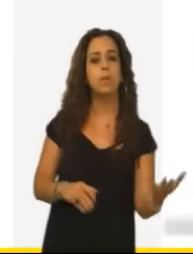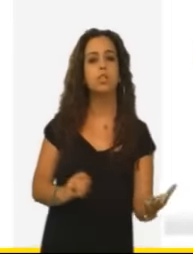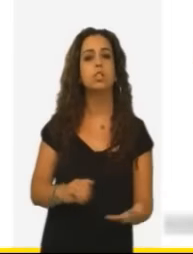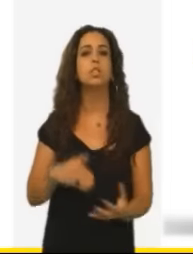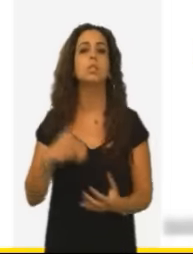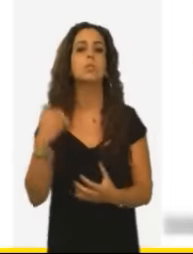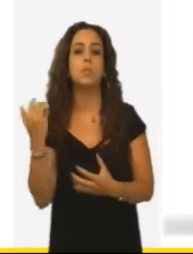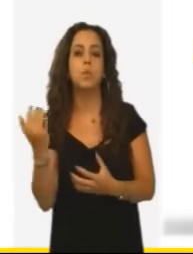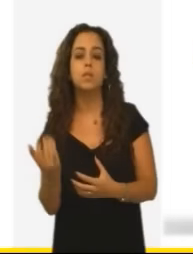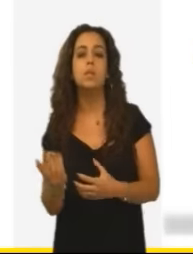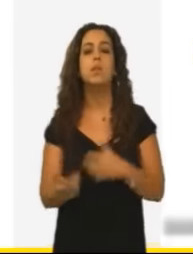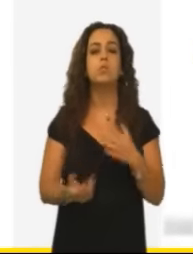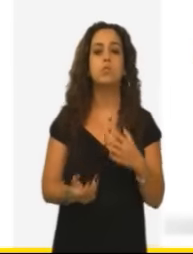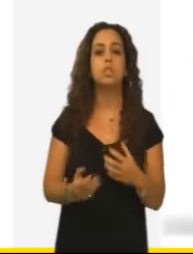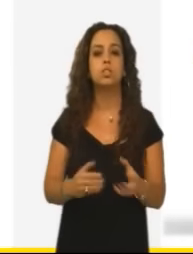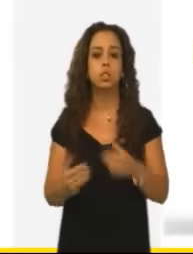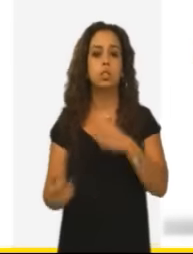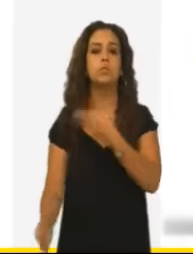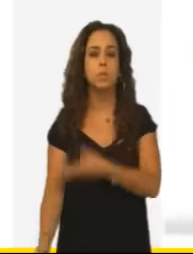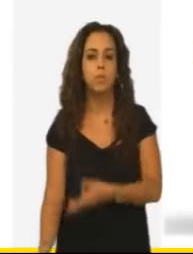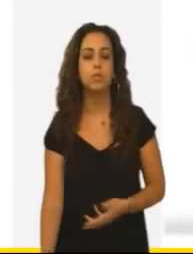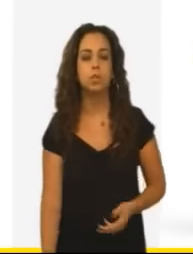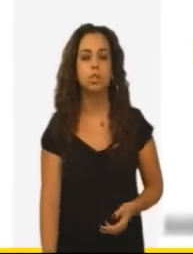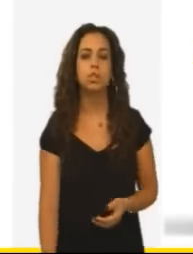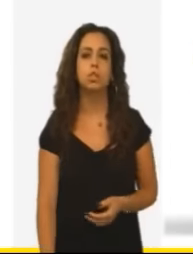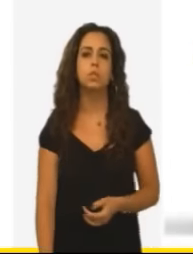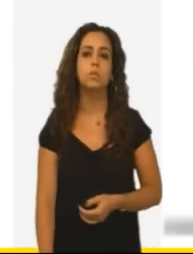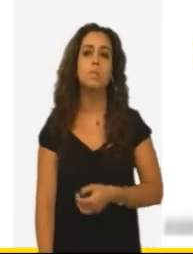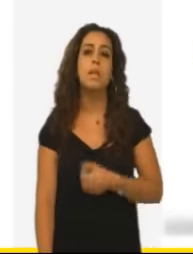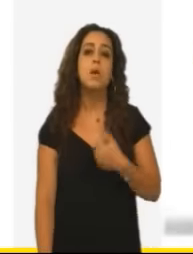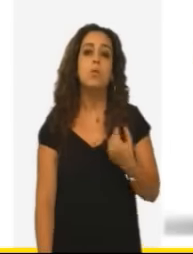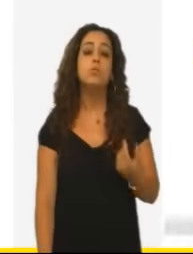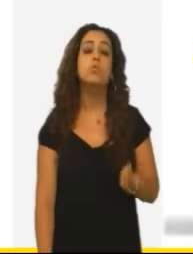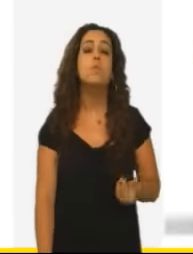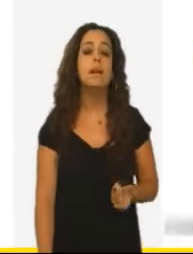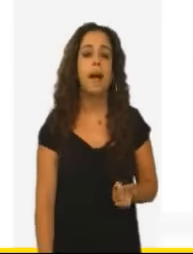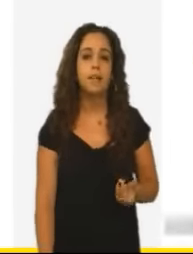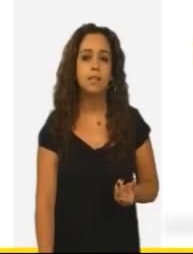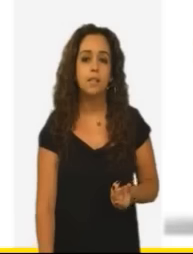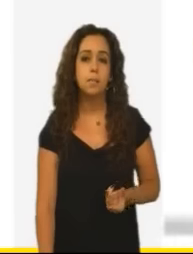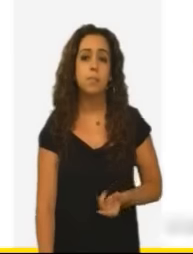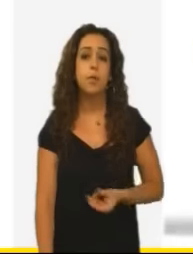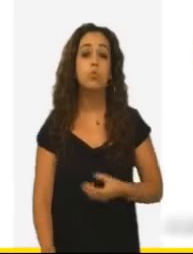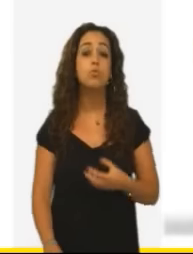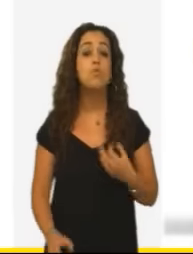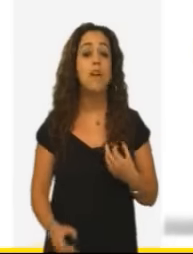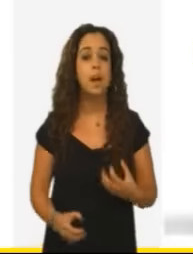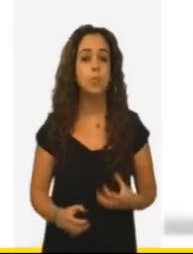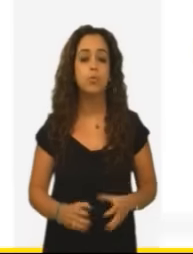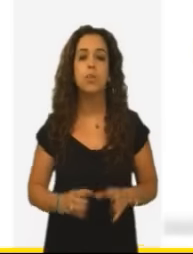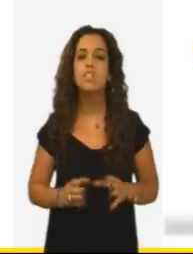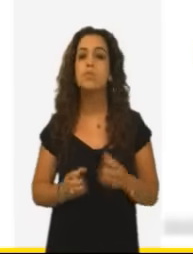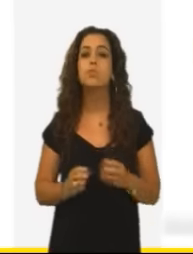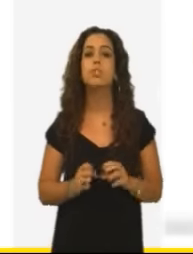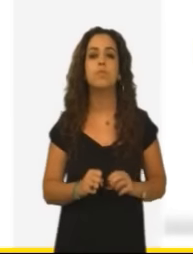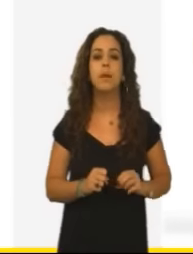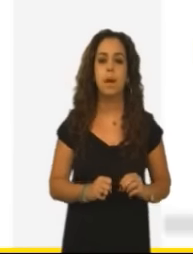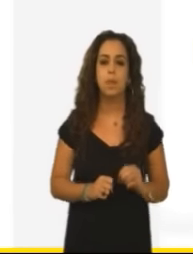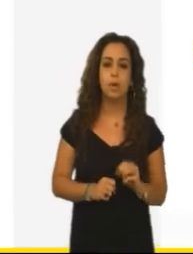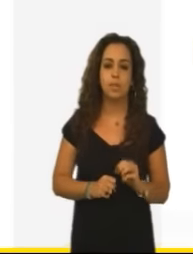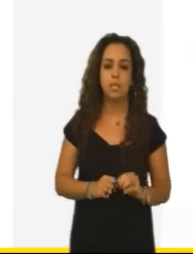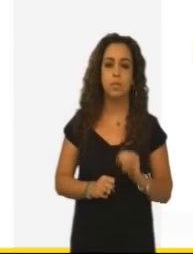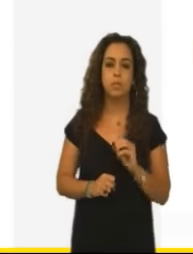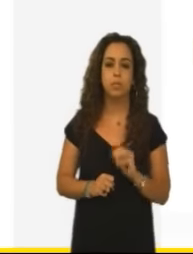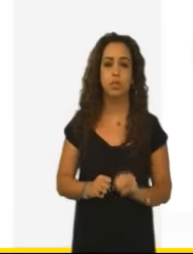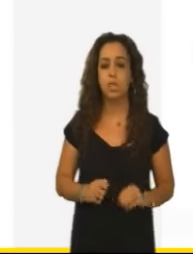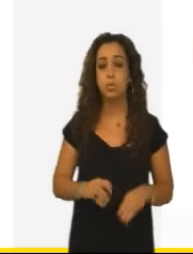estuda primeiro o artigo, depois o substantivo, depois o adjetivo, os numerais, os verbos. O que se estuda de